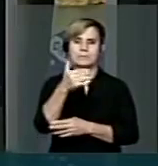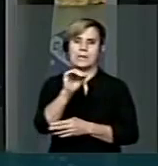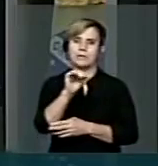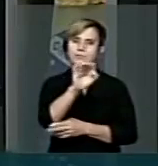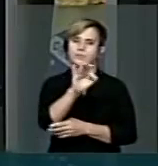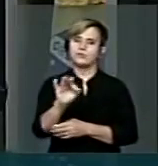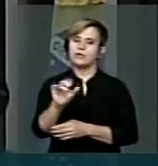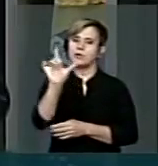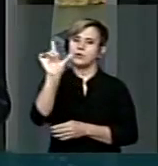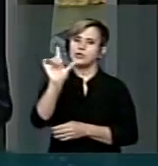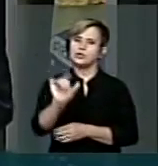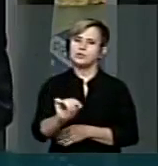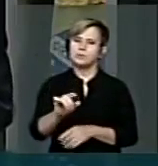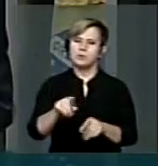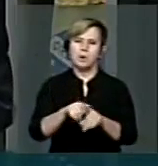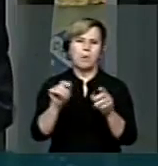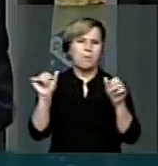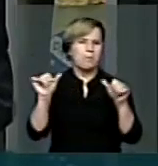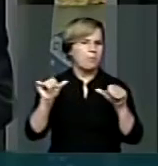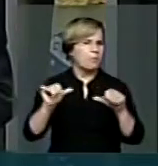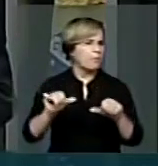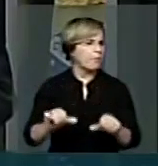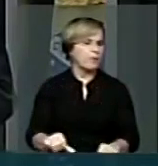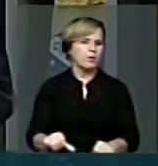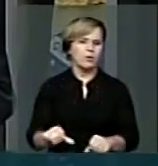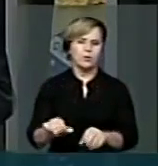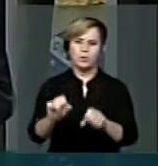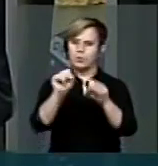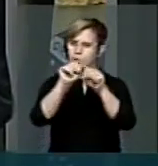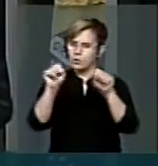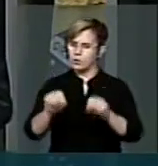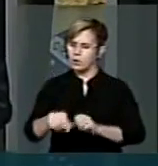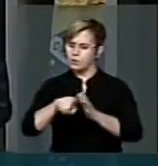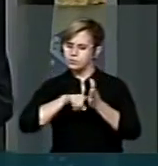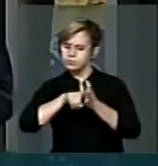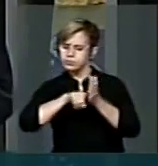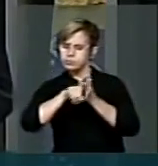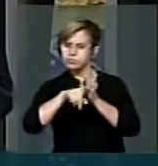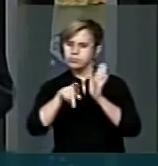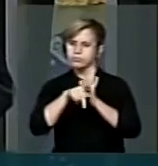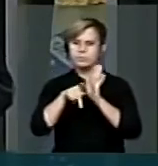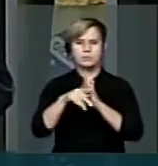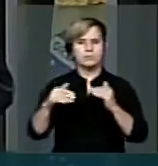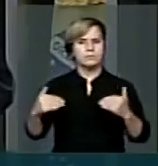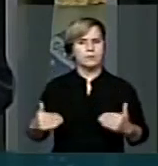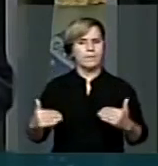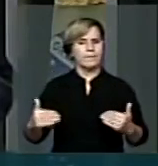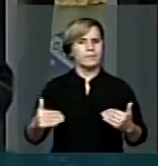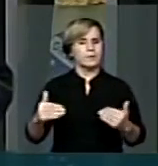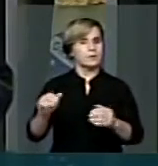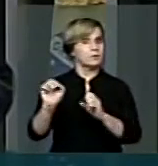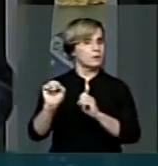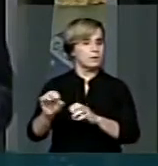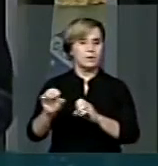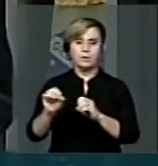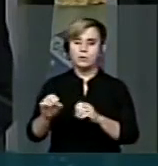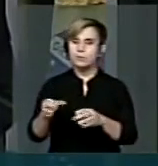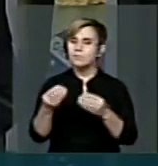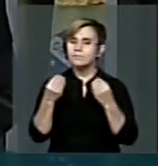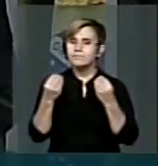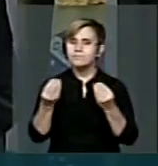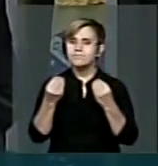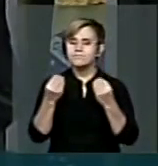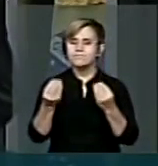10%. São dados oficiais do sistema de avaliação do Ministério da Educação. Tudo isso diante de